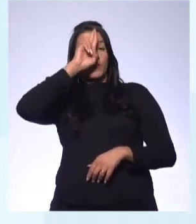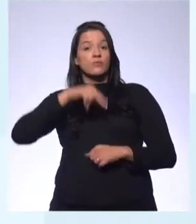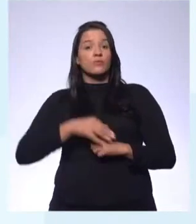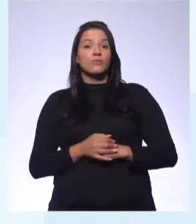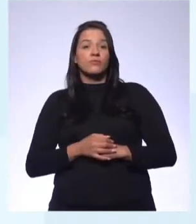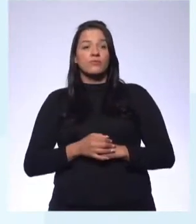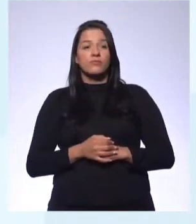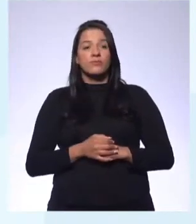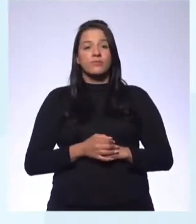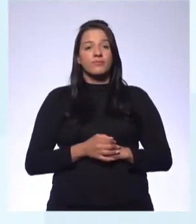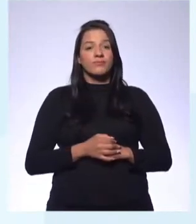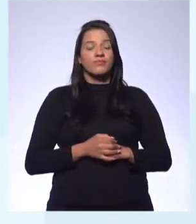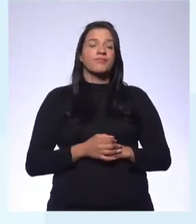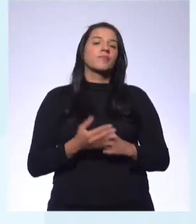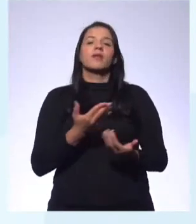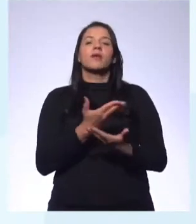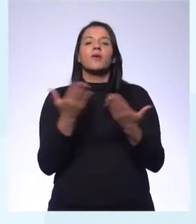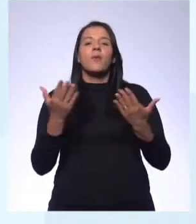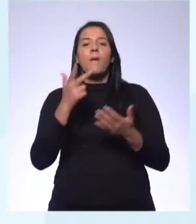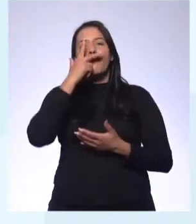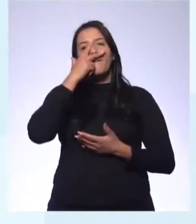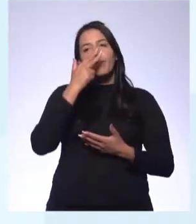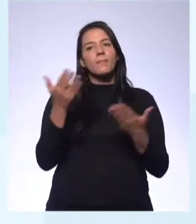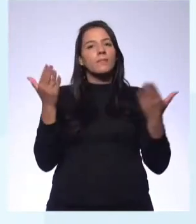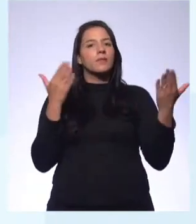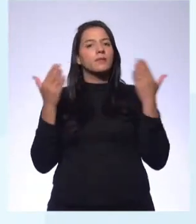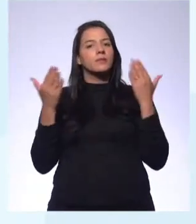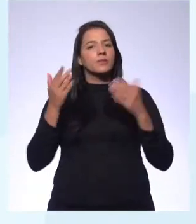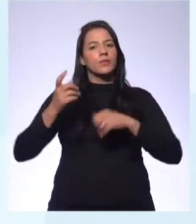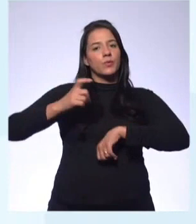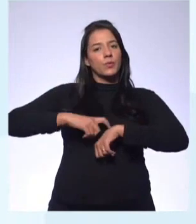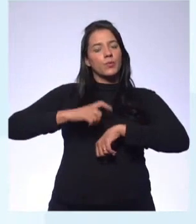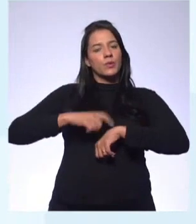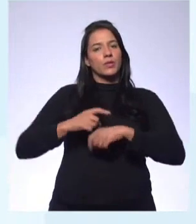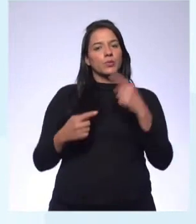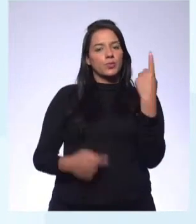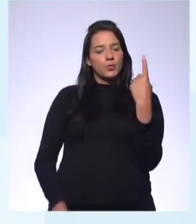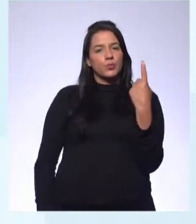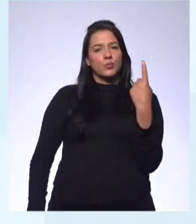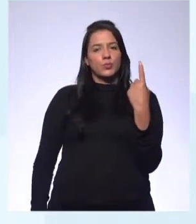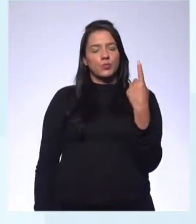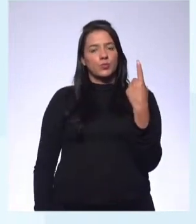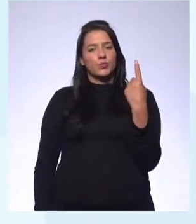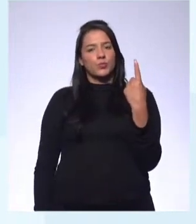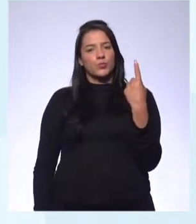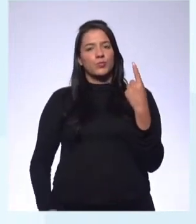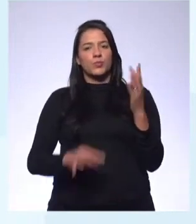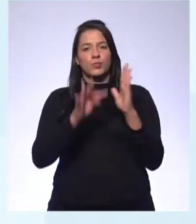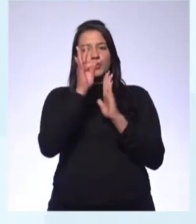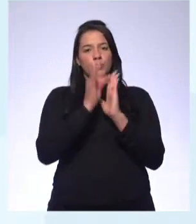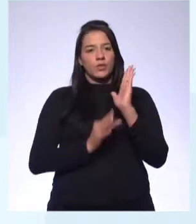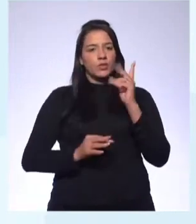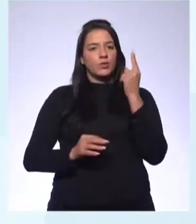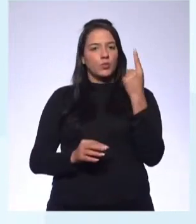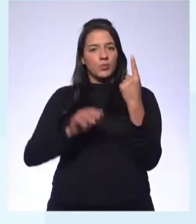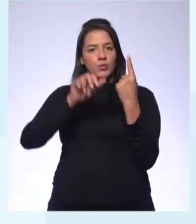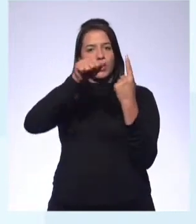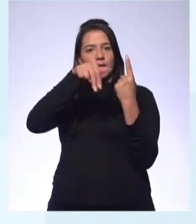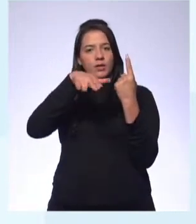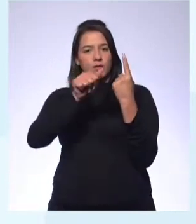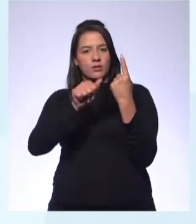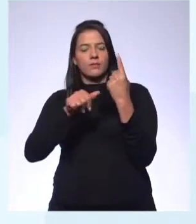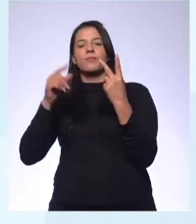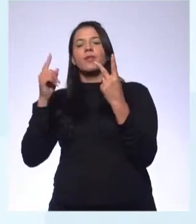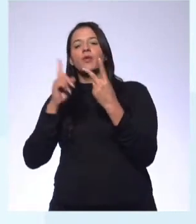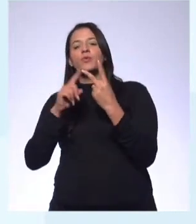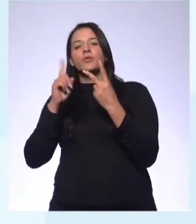almoço. Qual a semelhança entre o texto 1, né, que foi o da Ana, e o